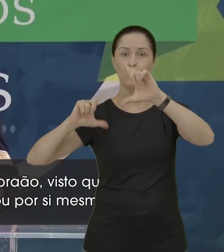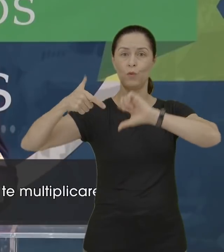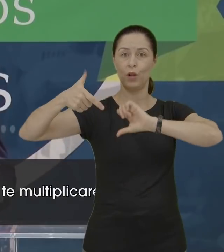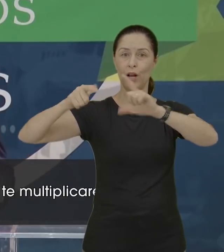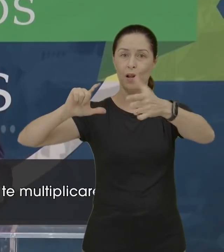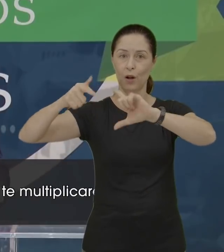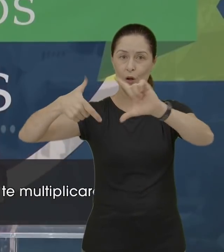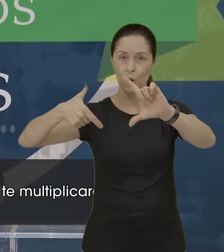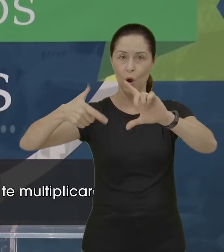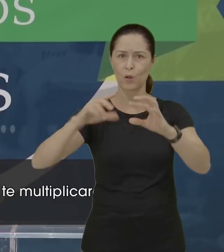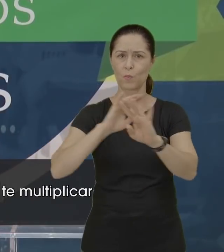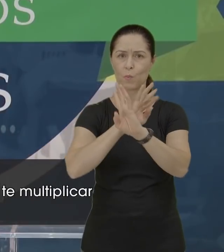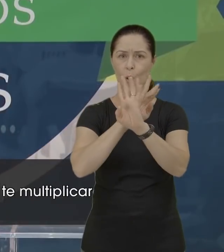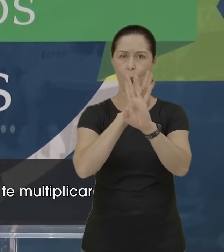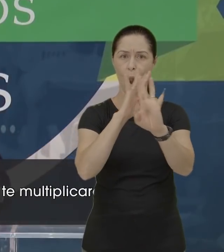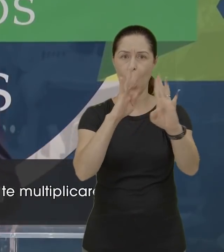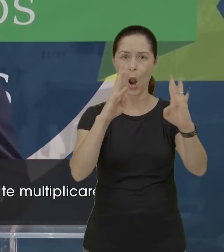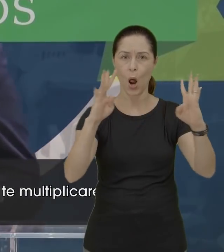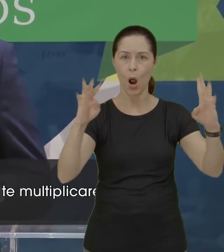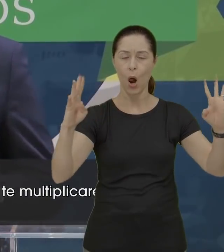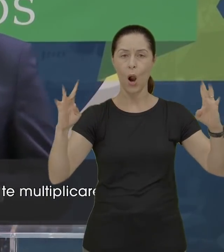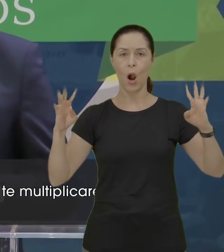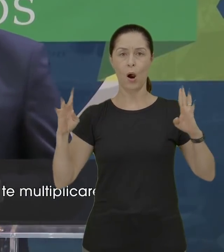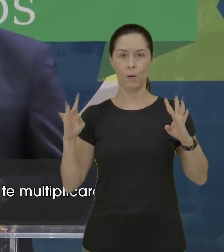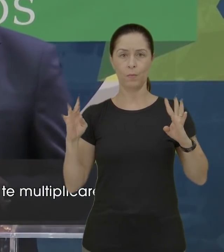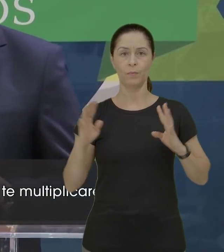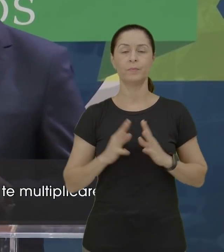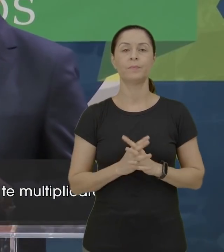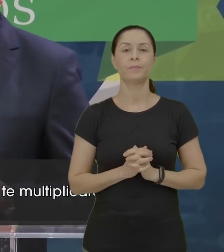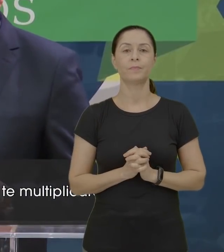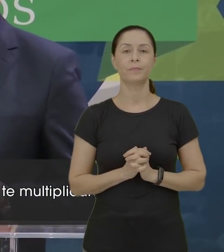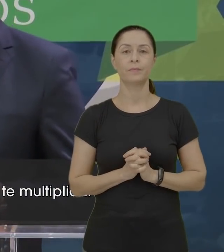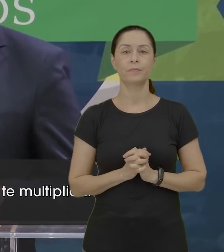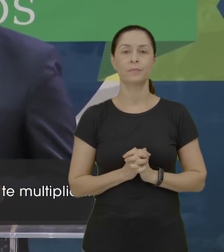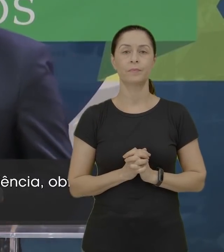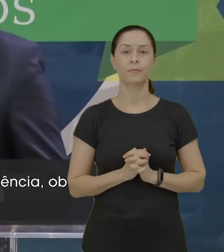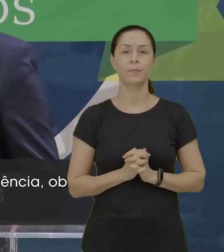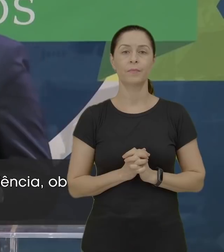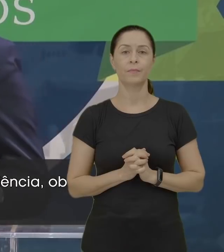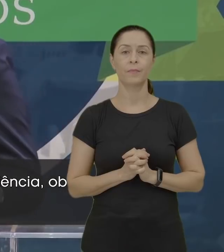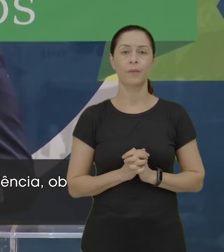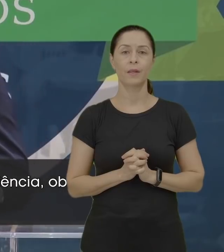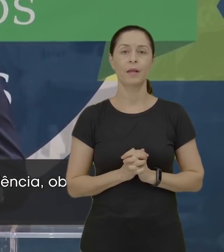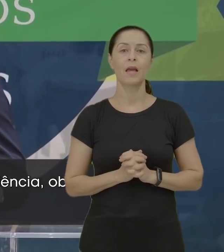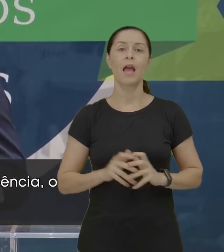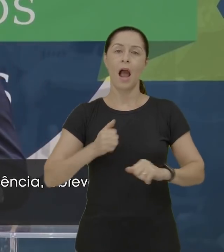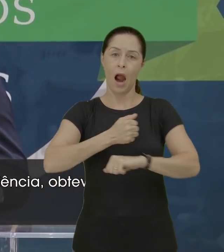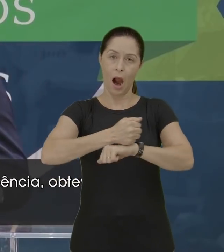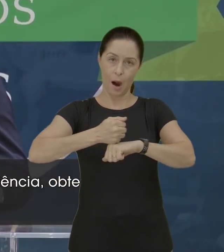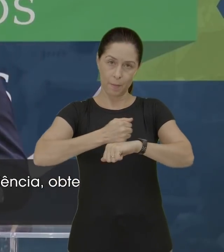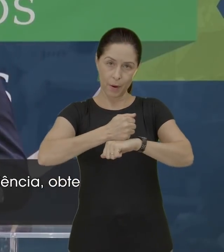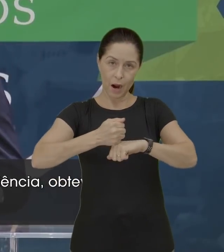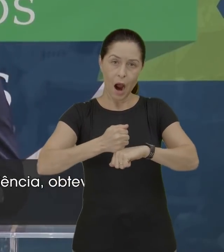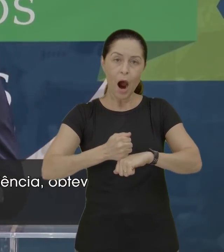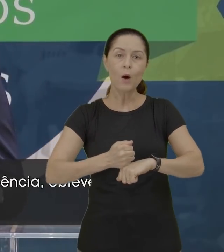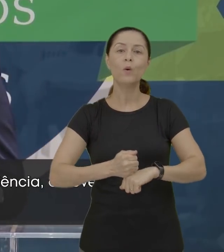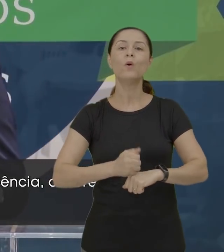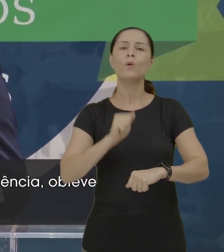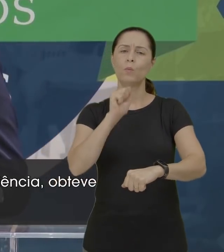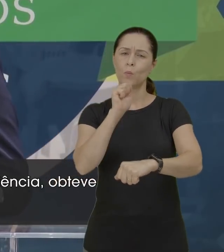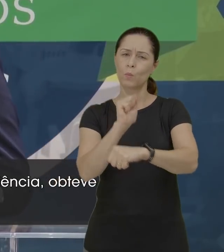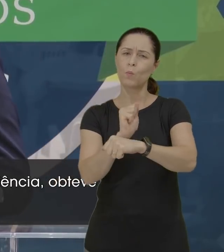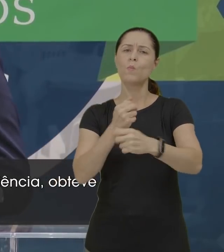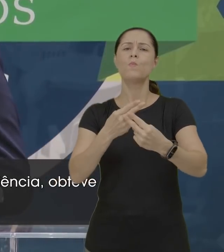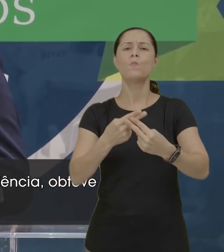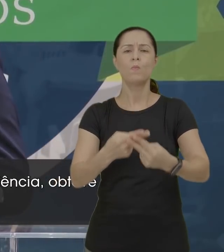dizendo: certamente te abençoarei e te multiplicarei. E assim, depois de esperar com